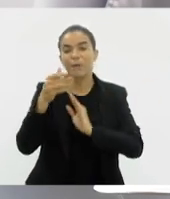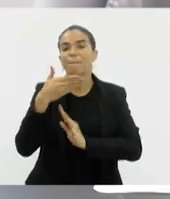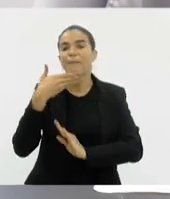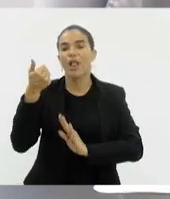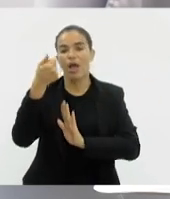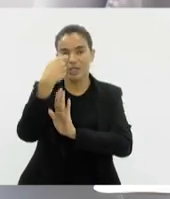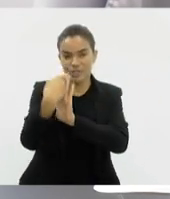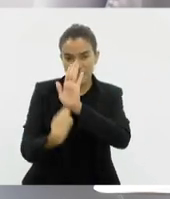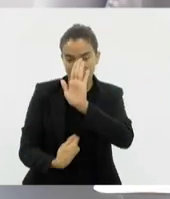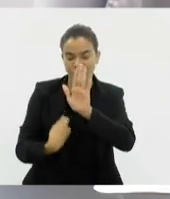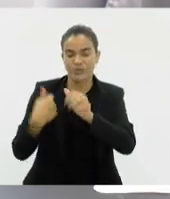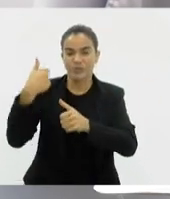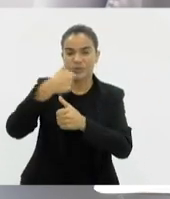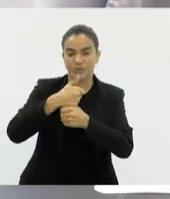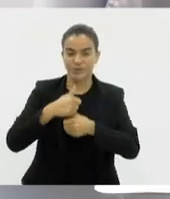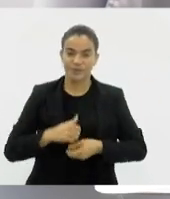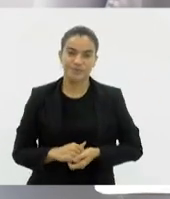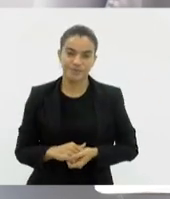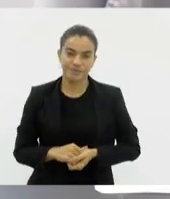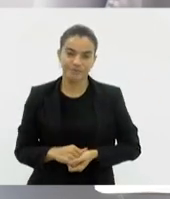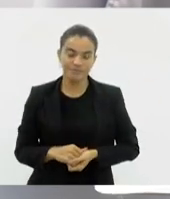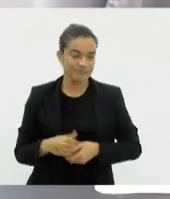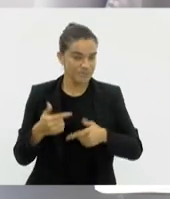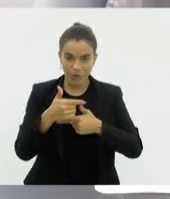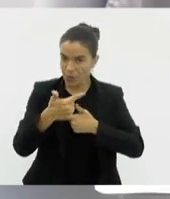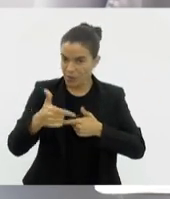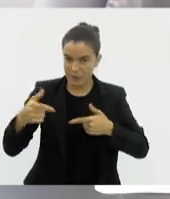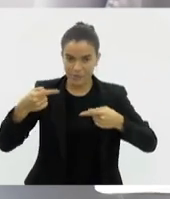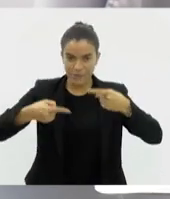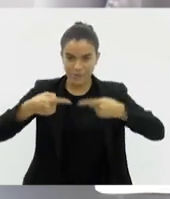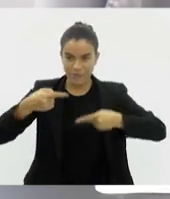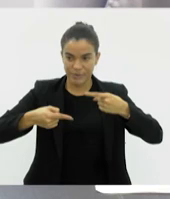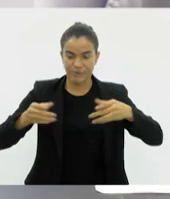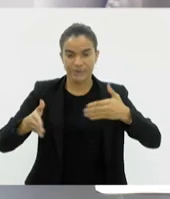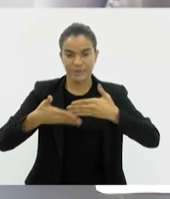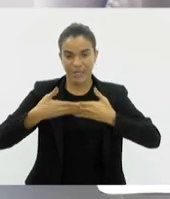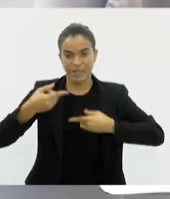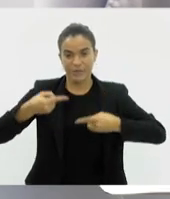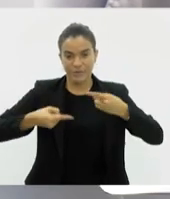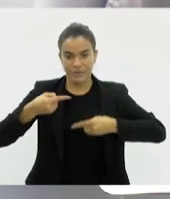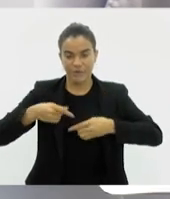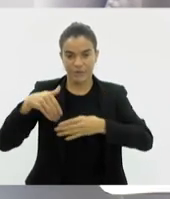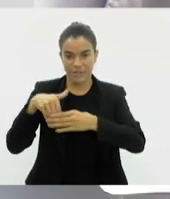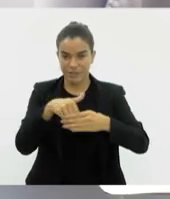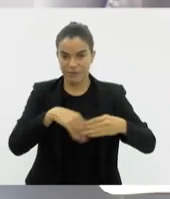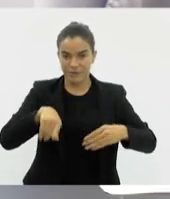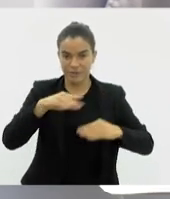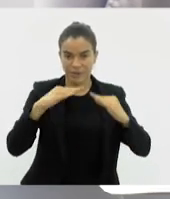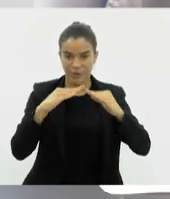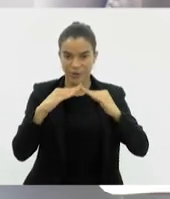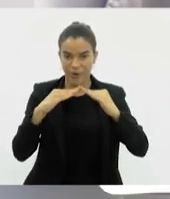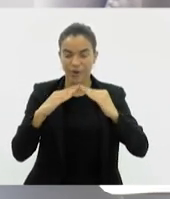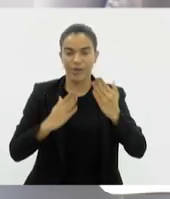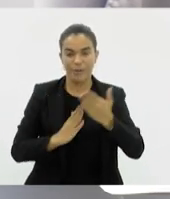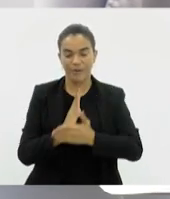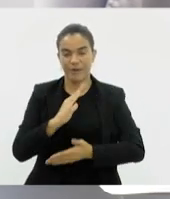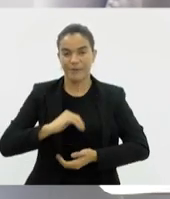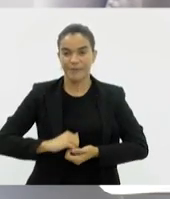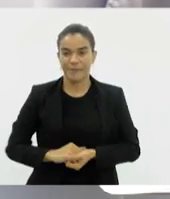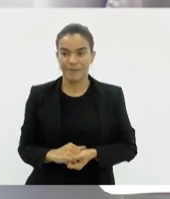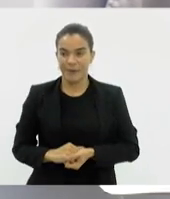substitutivo. Em discussão. Não havendo quem queira discutir, encerrada a discussão, em votação, senhores que aprovam, permaneçam como estão,